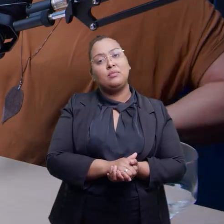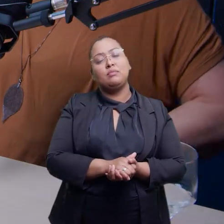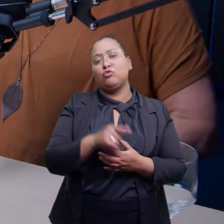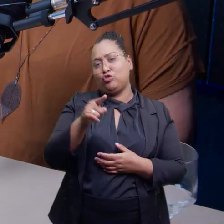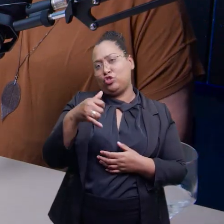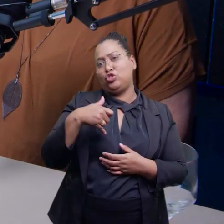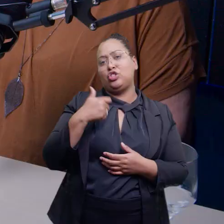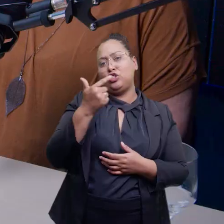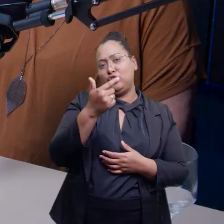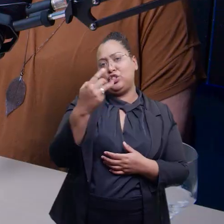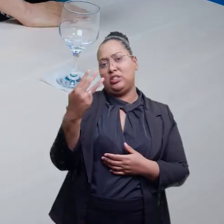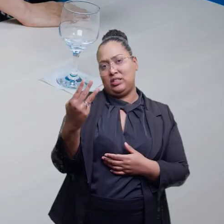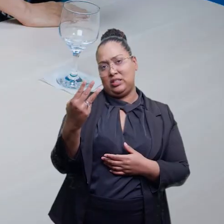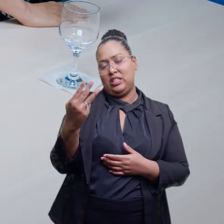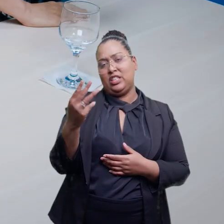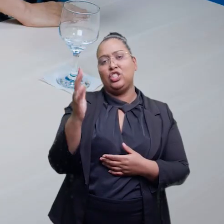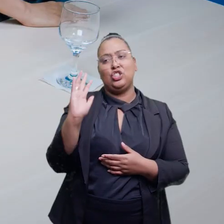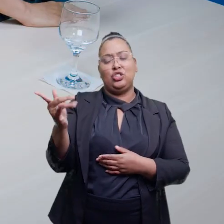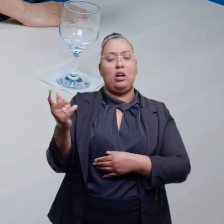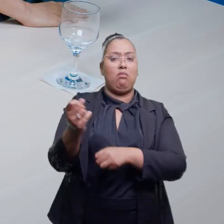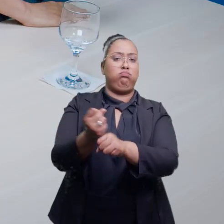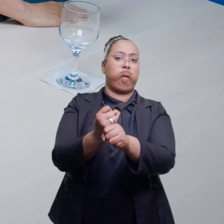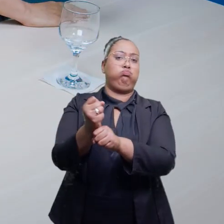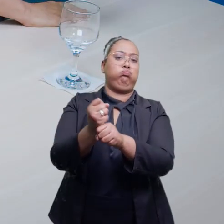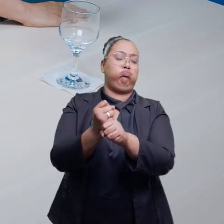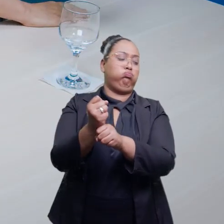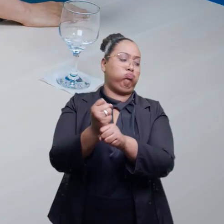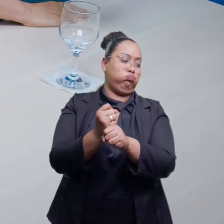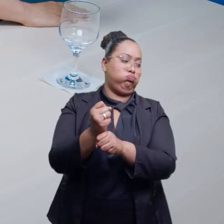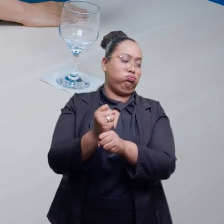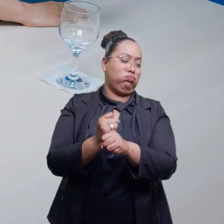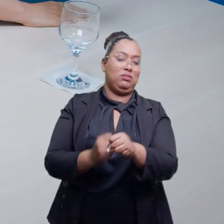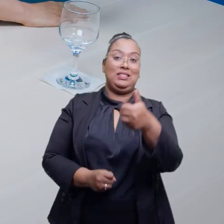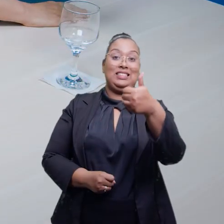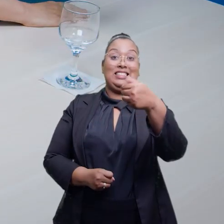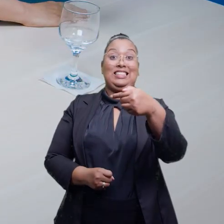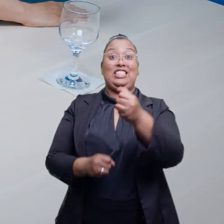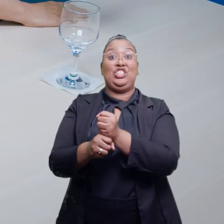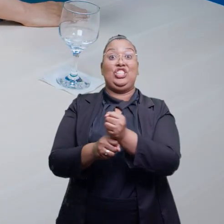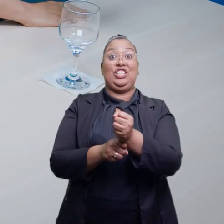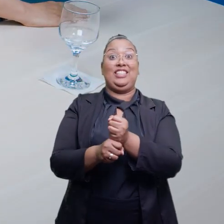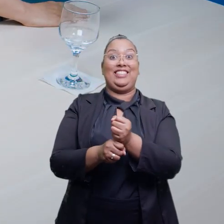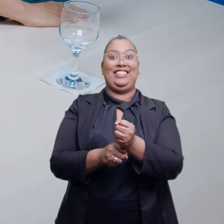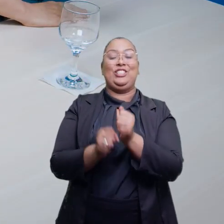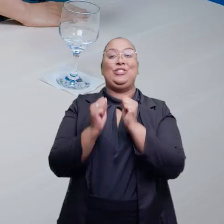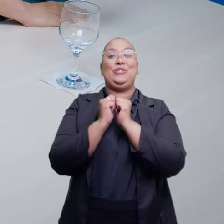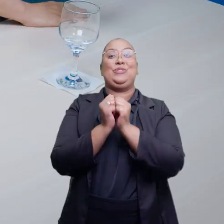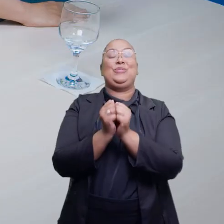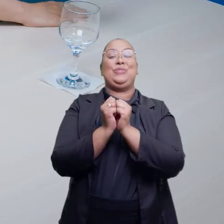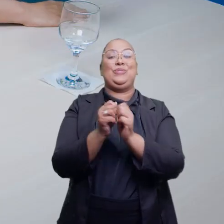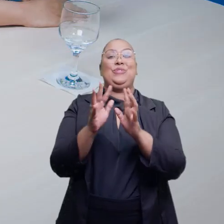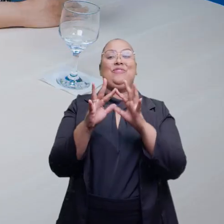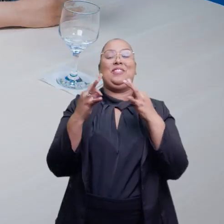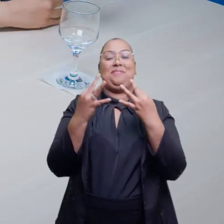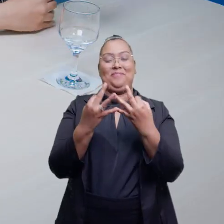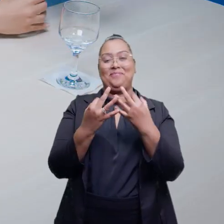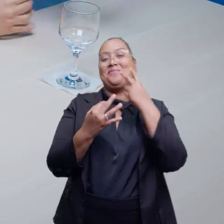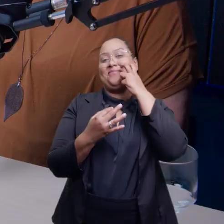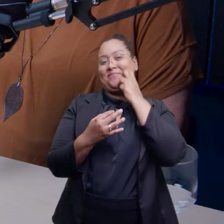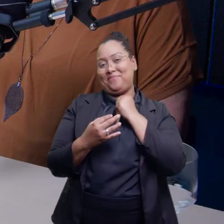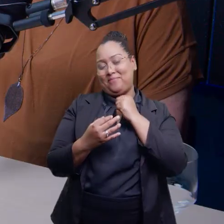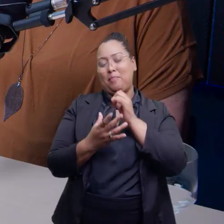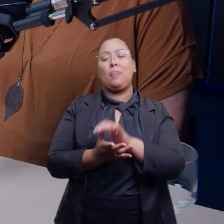passou agora, você já tá com 23 anos, né? Já tem muitos anos que você Tem tá com 17 anos já. 17 anos, olha só, com a sua